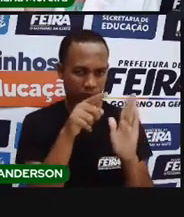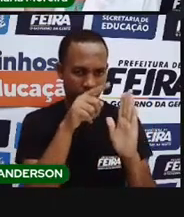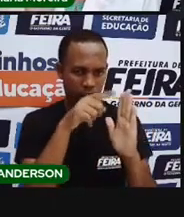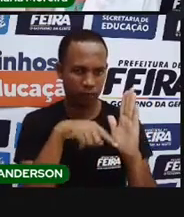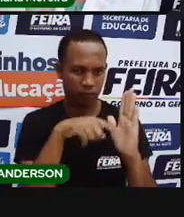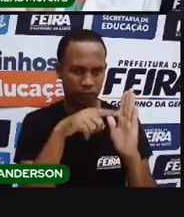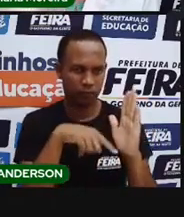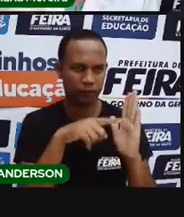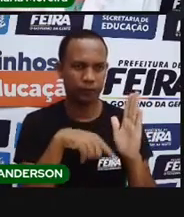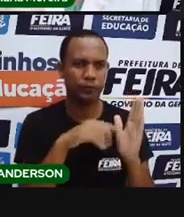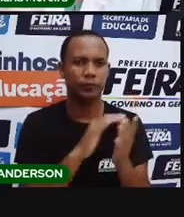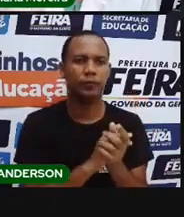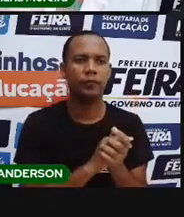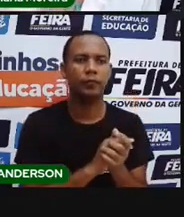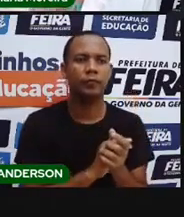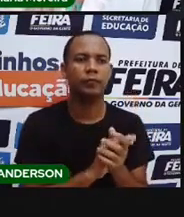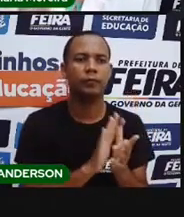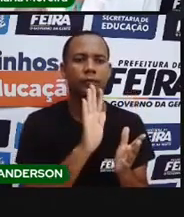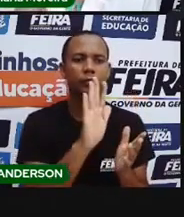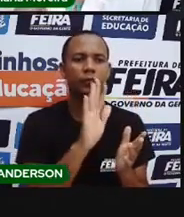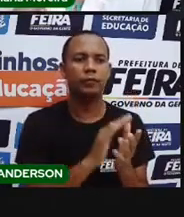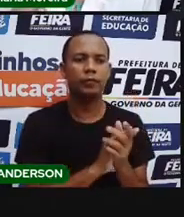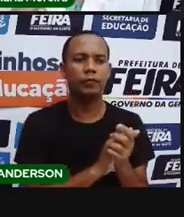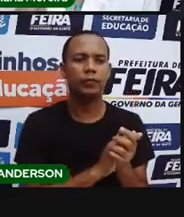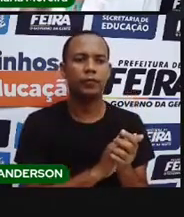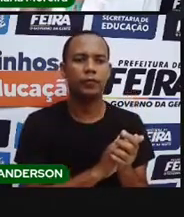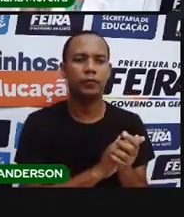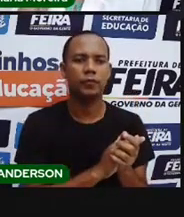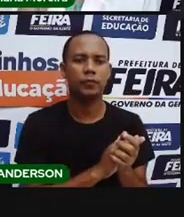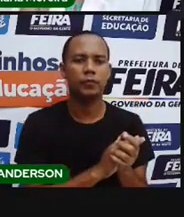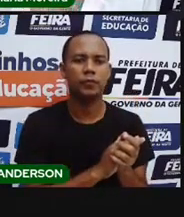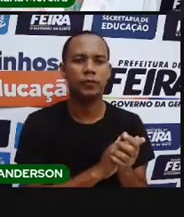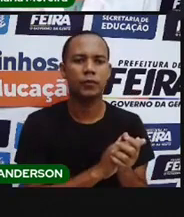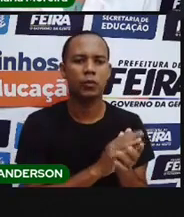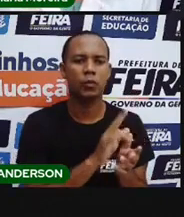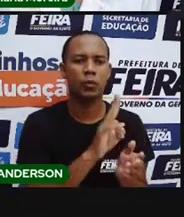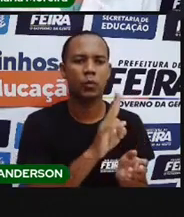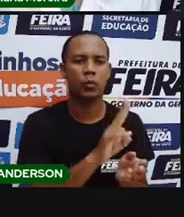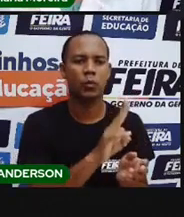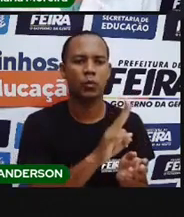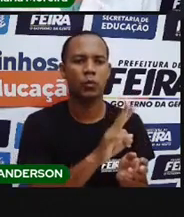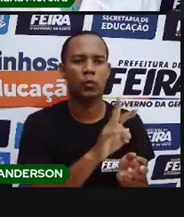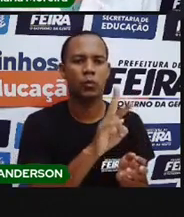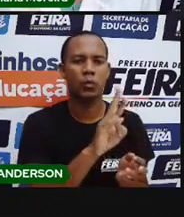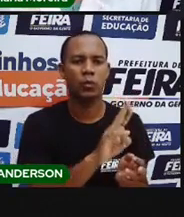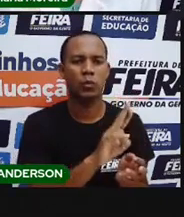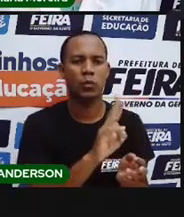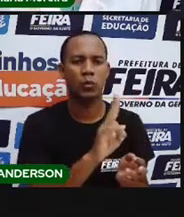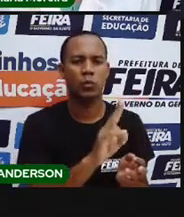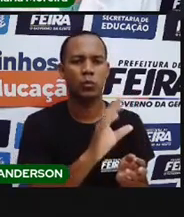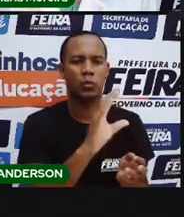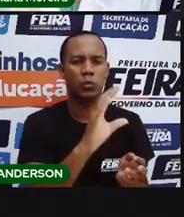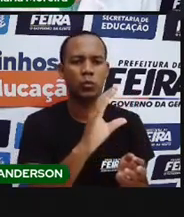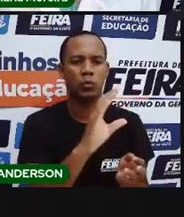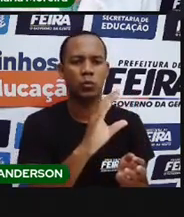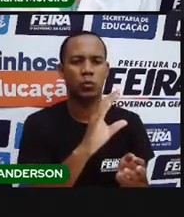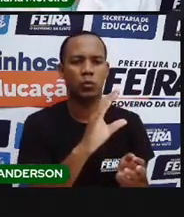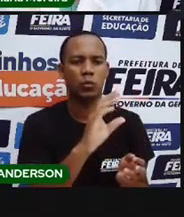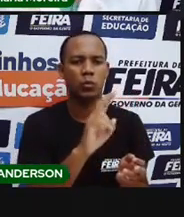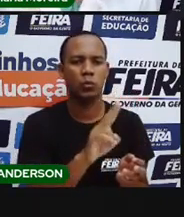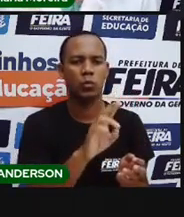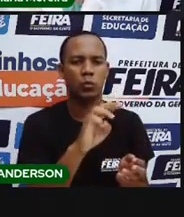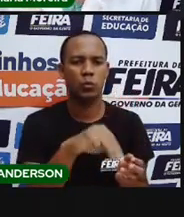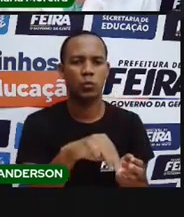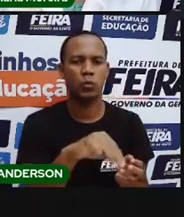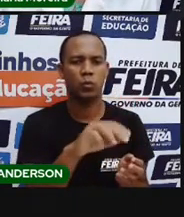urucum, ele é o nosso colorado, o parânteses que a usa na comida vermelha, só